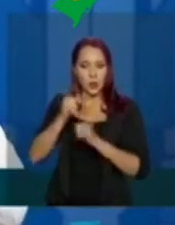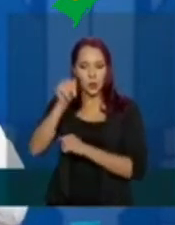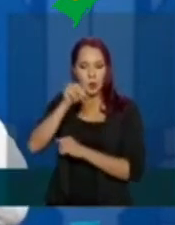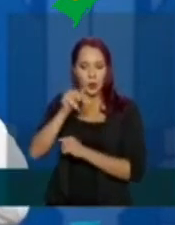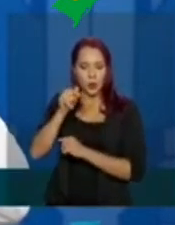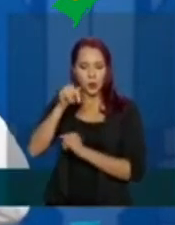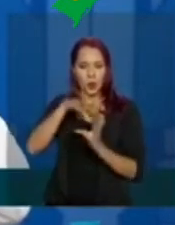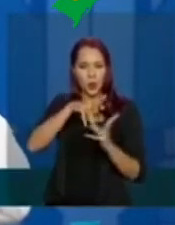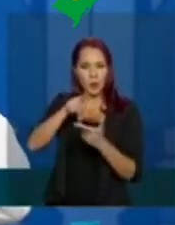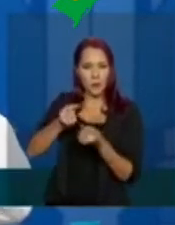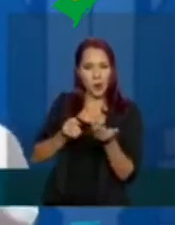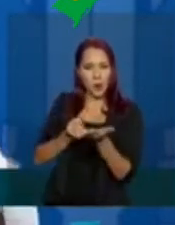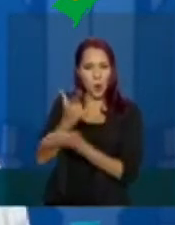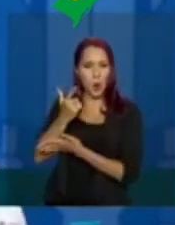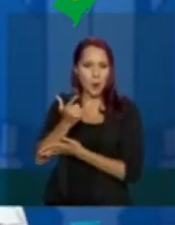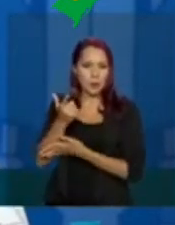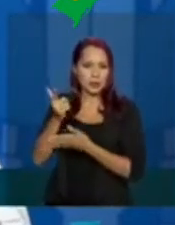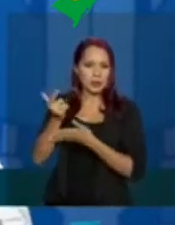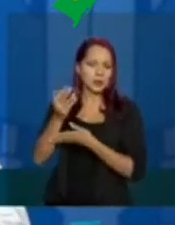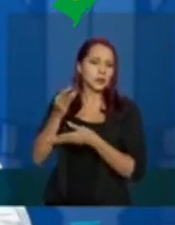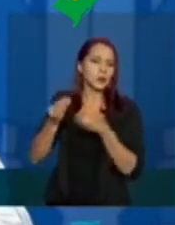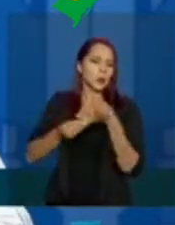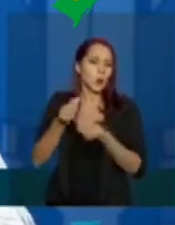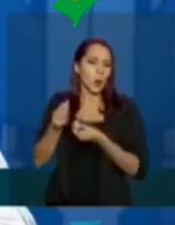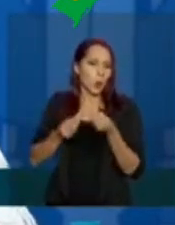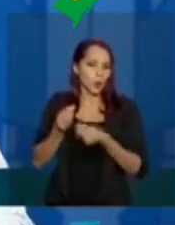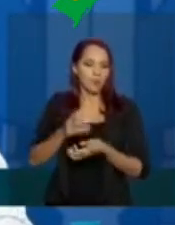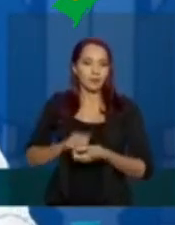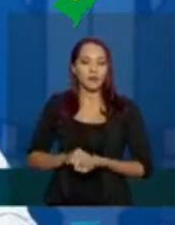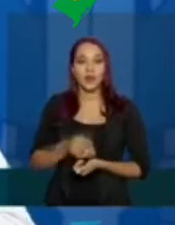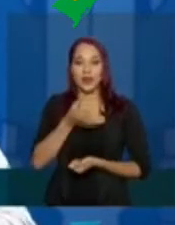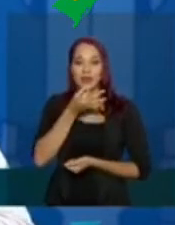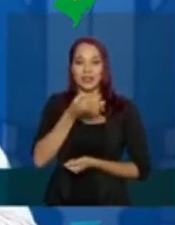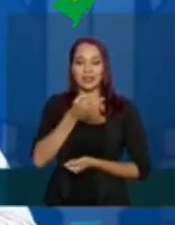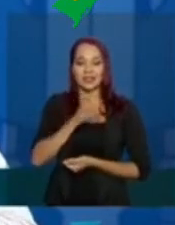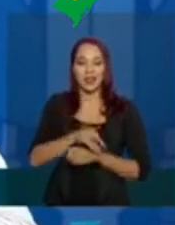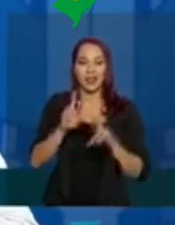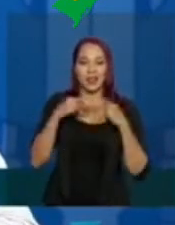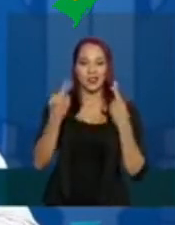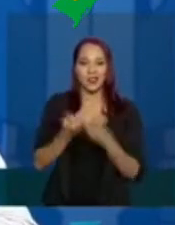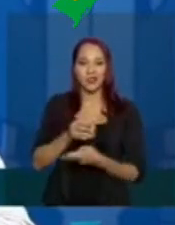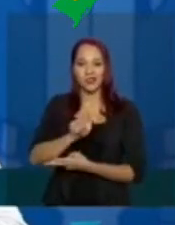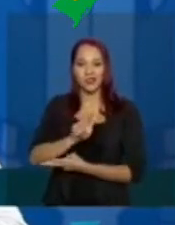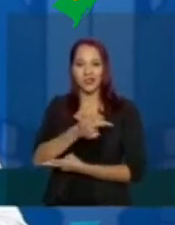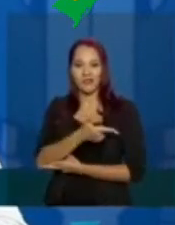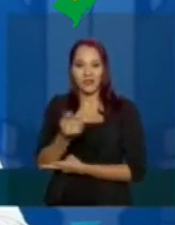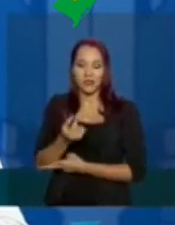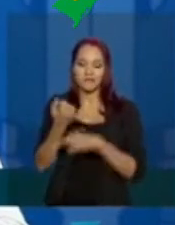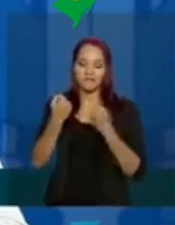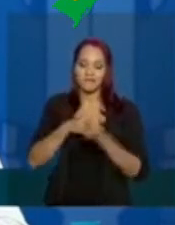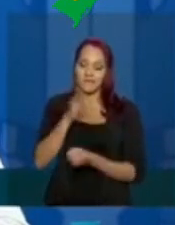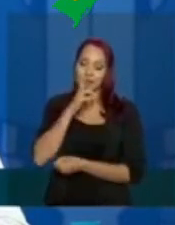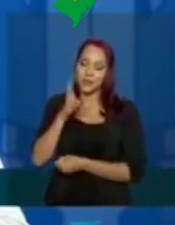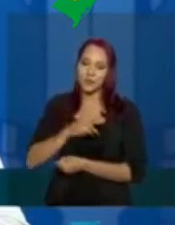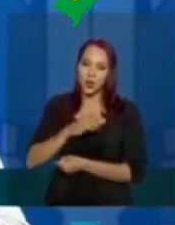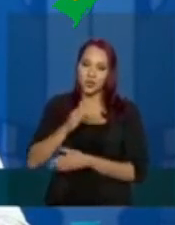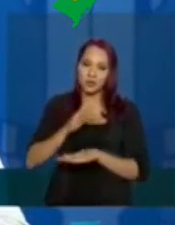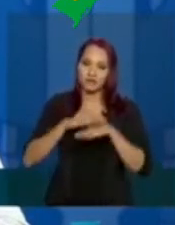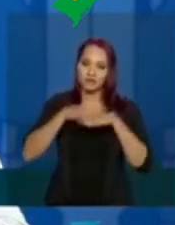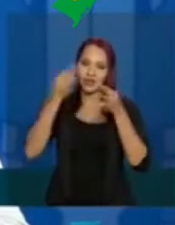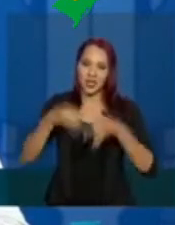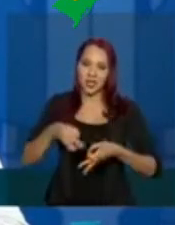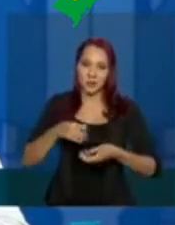de ventiladores, qual será a estratégia adotada? Eu acho que o G20 precisa sim dar uma resposta mais articulada. A